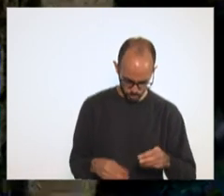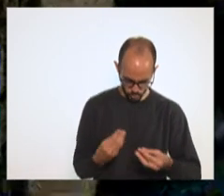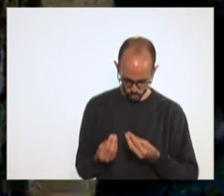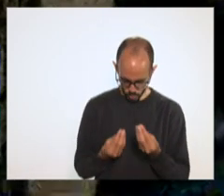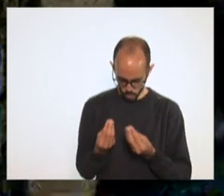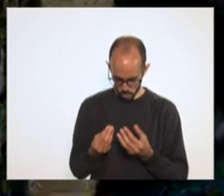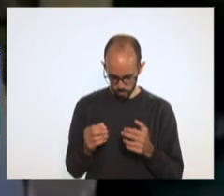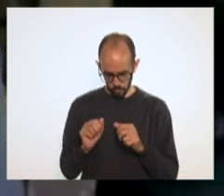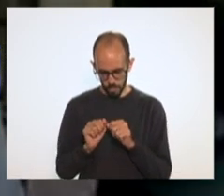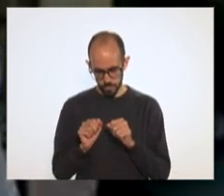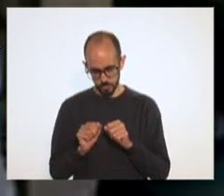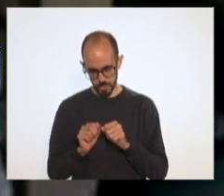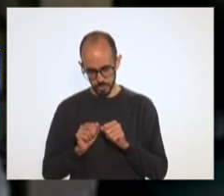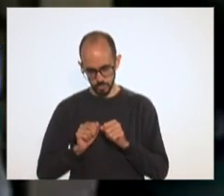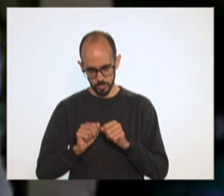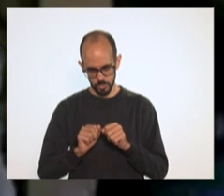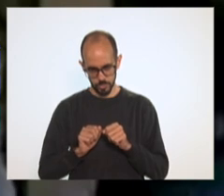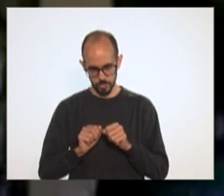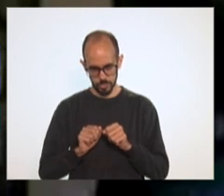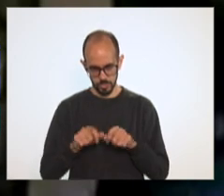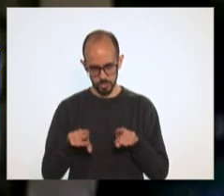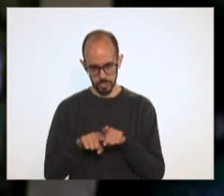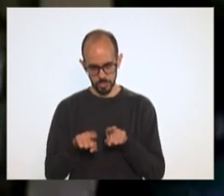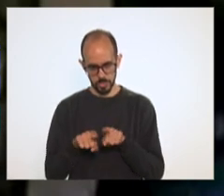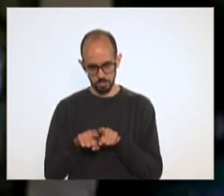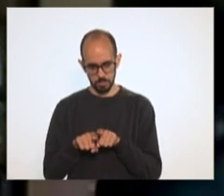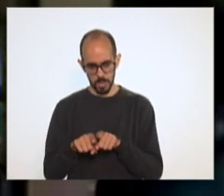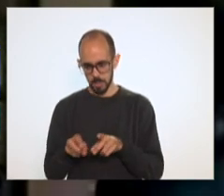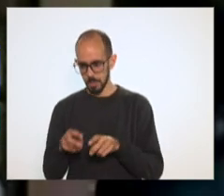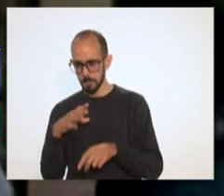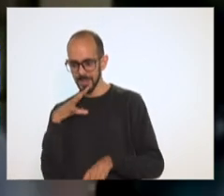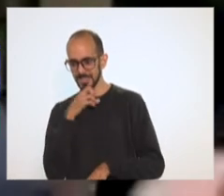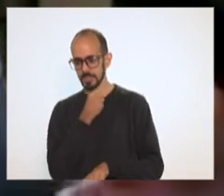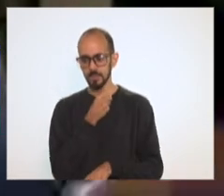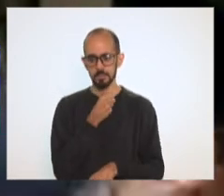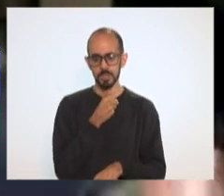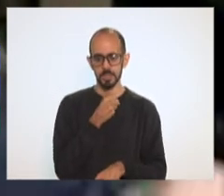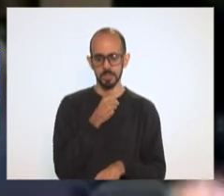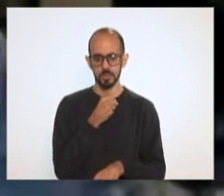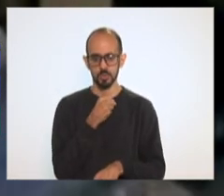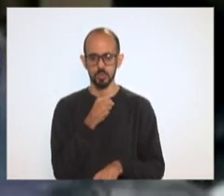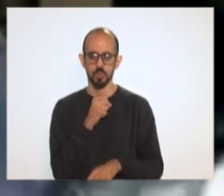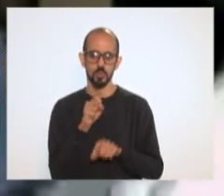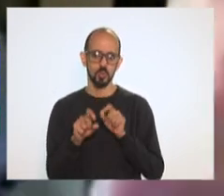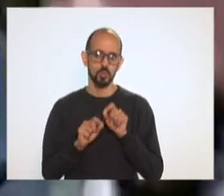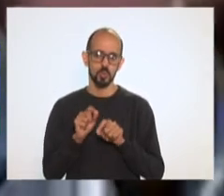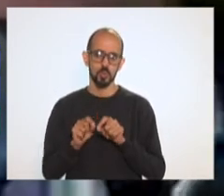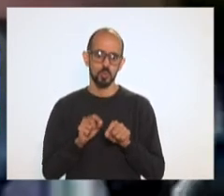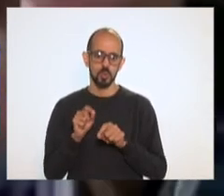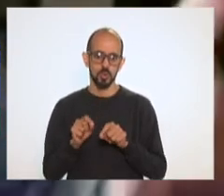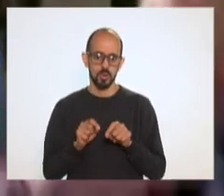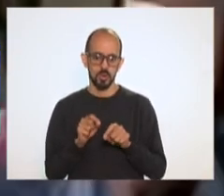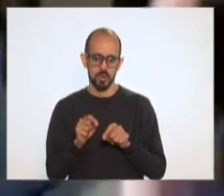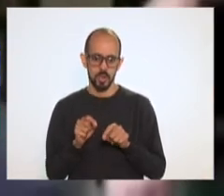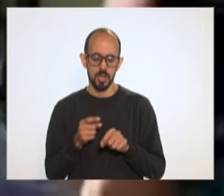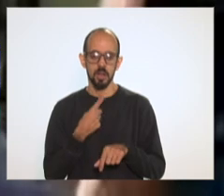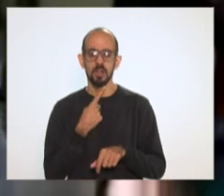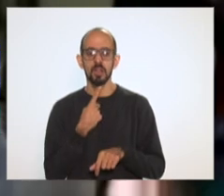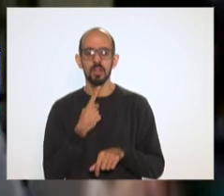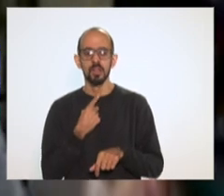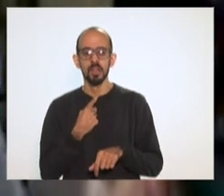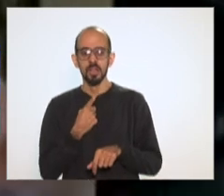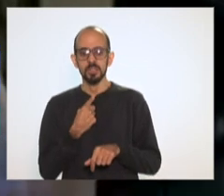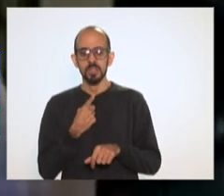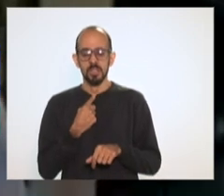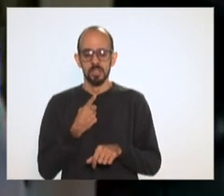foi construído e atendendo digamos um desejo um